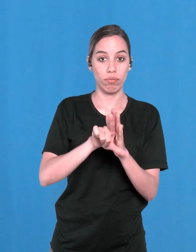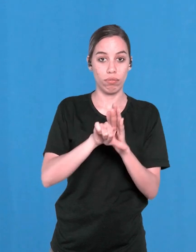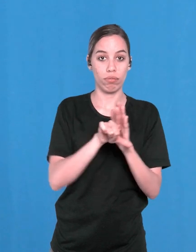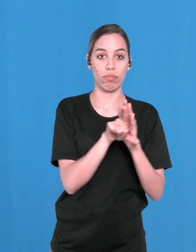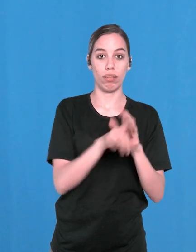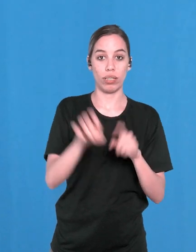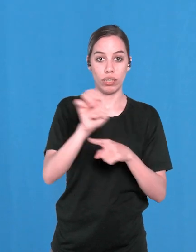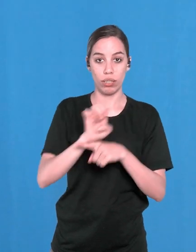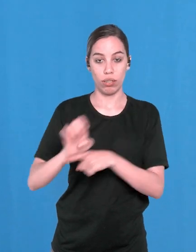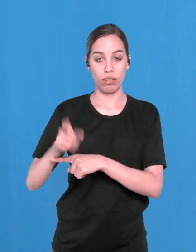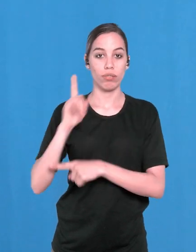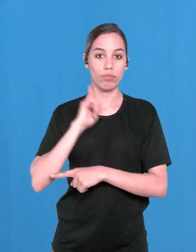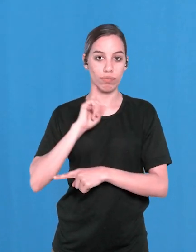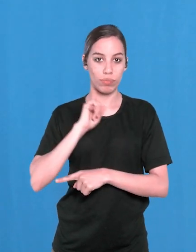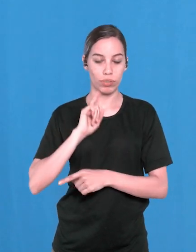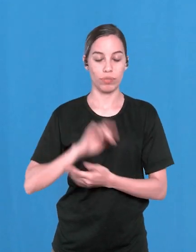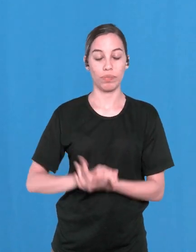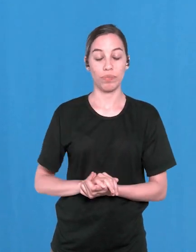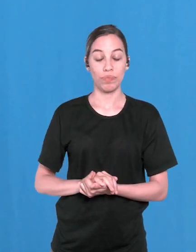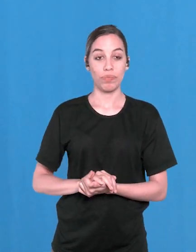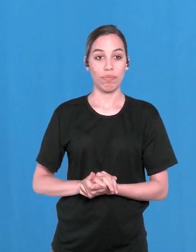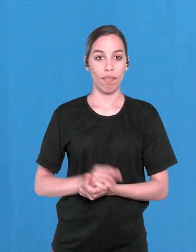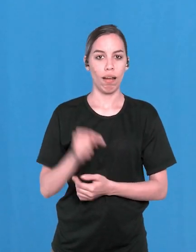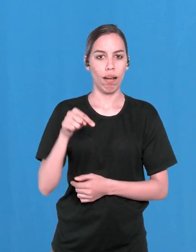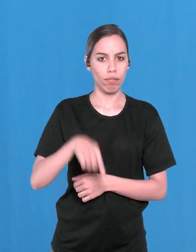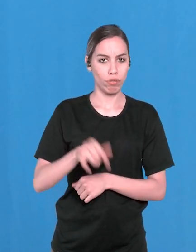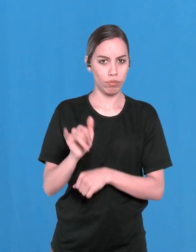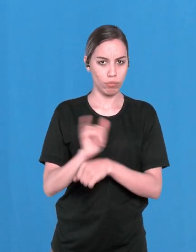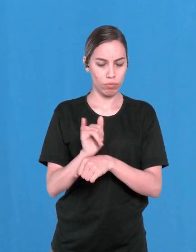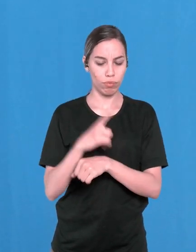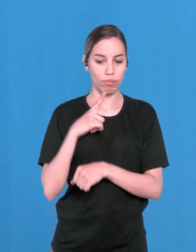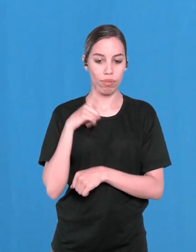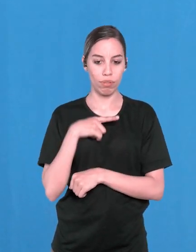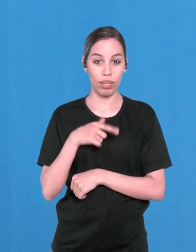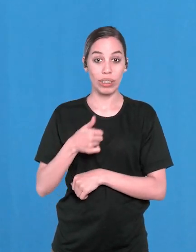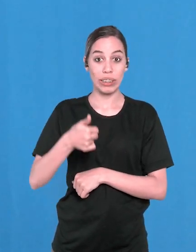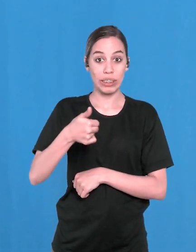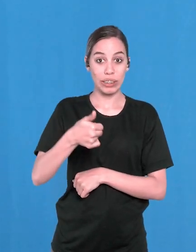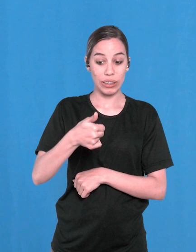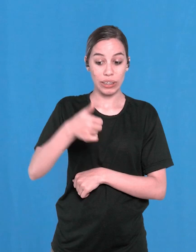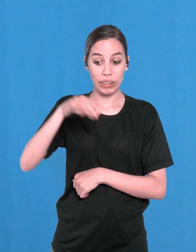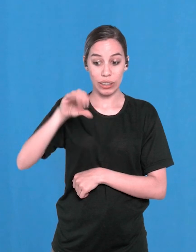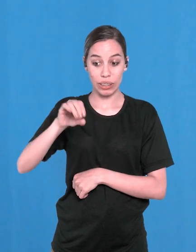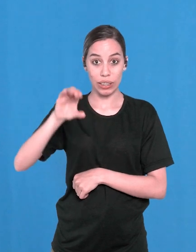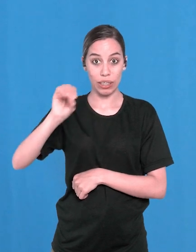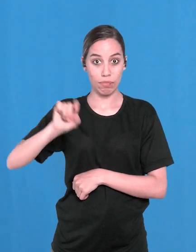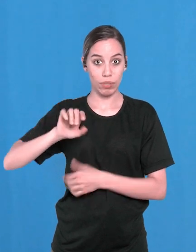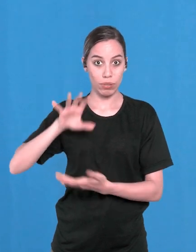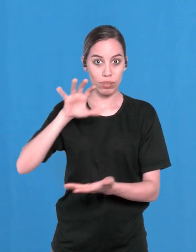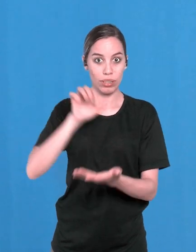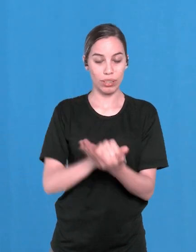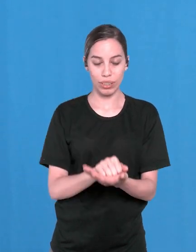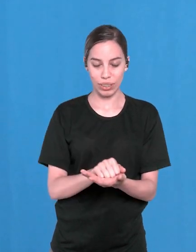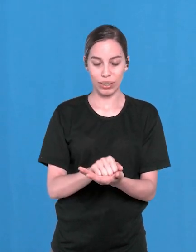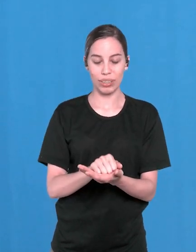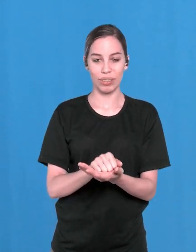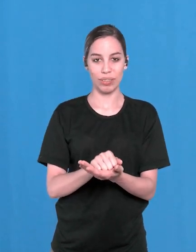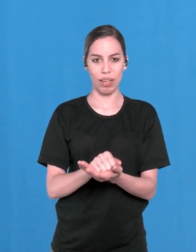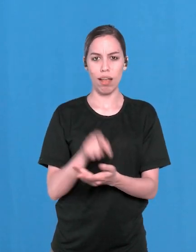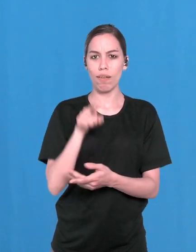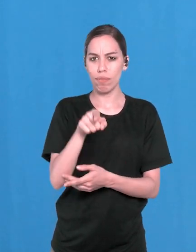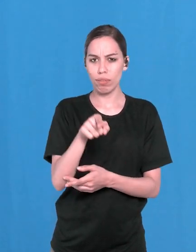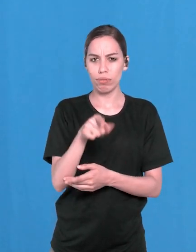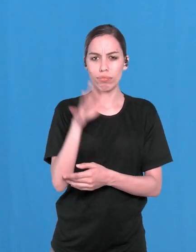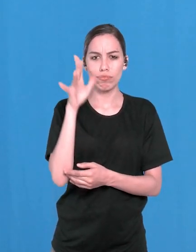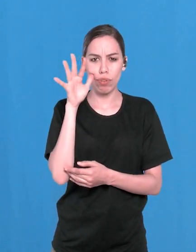Incentivo à Cultura de Minas Gerais. Aqui no canal do Sempre um Papo no YouTube, nós temos mais de 100 mil inscritos e